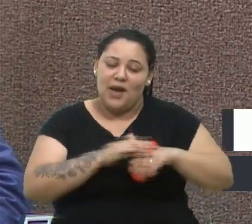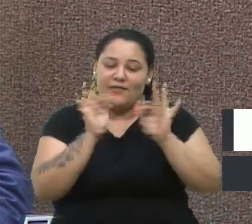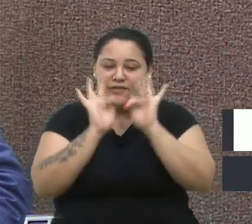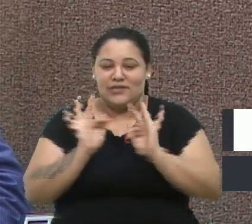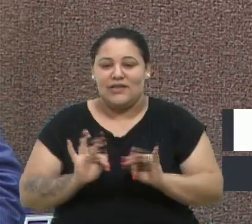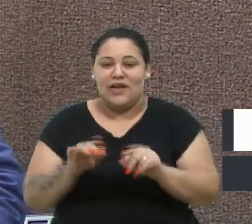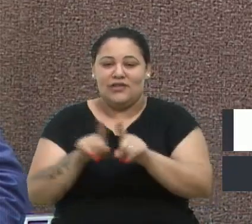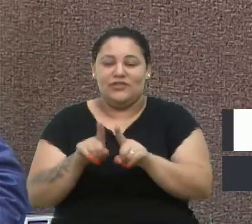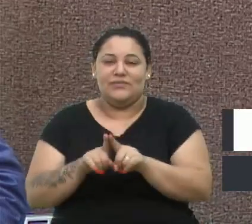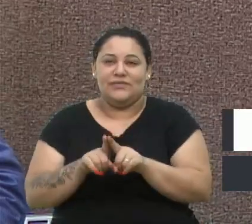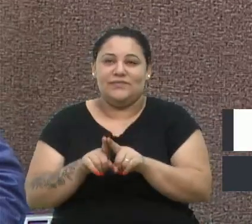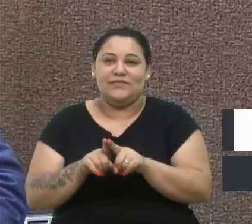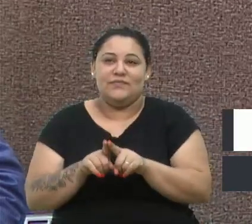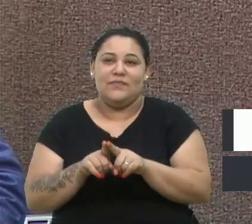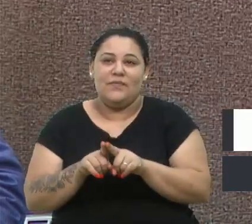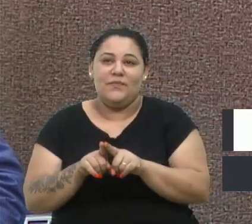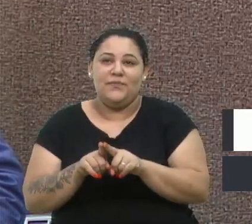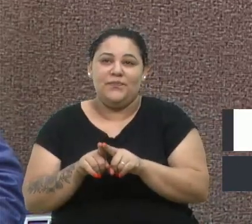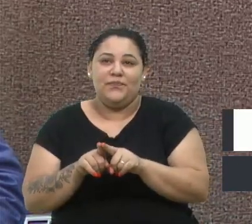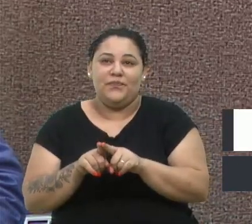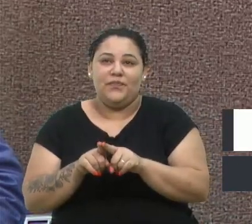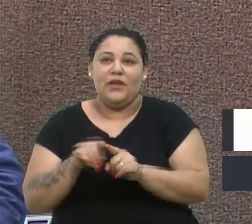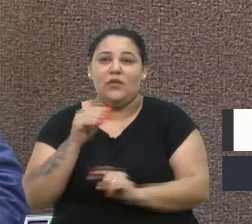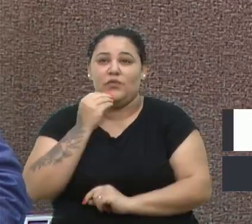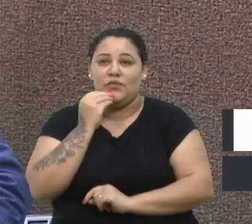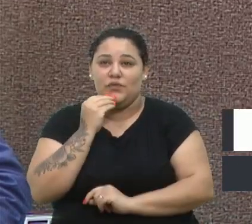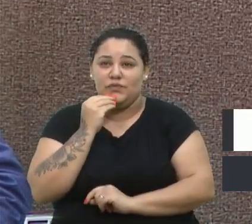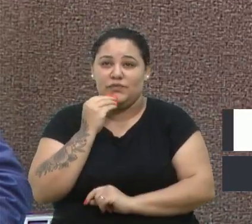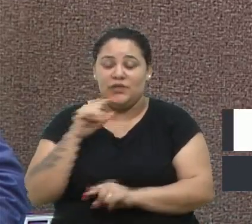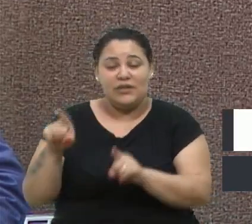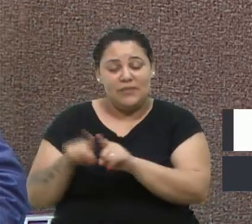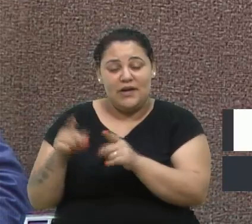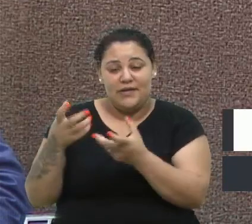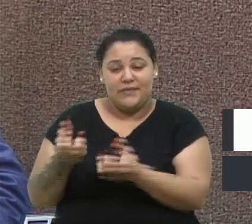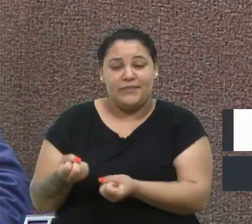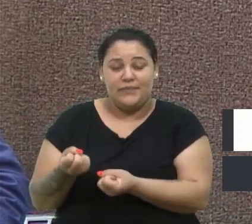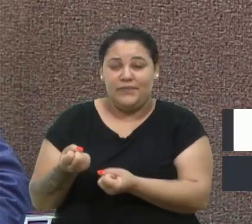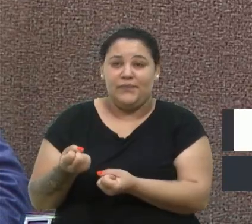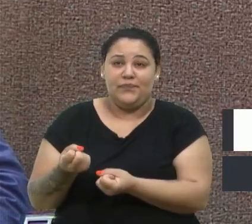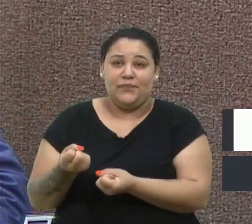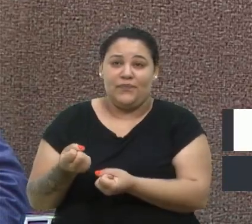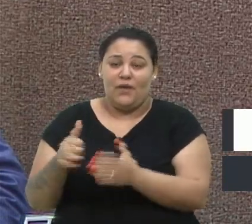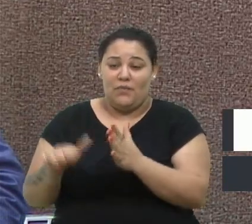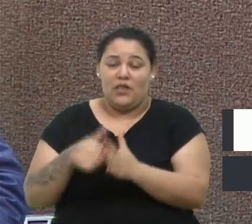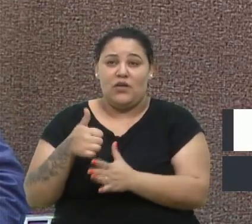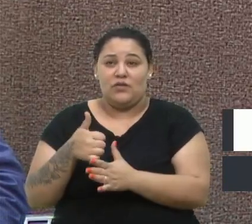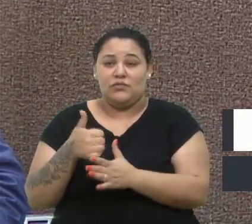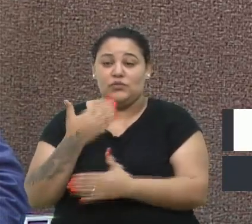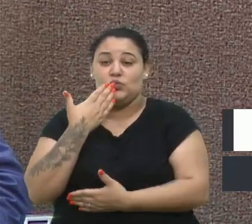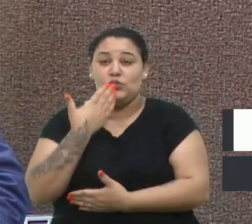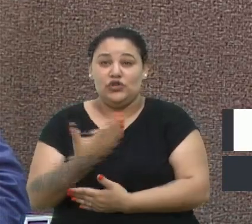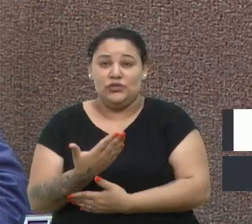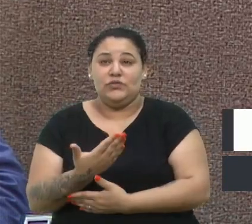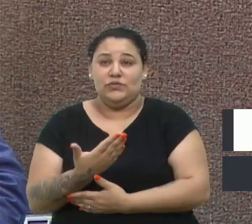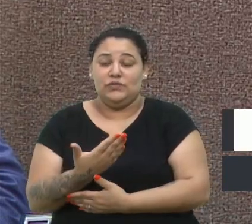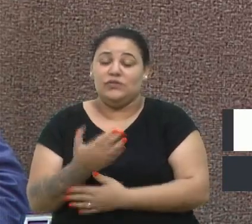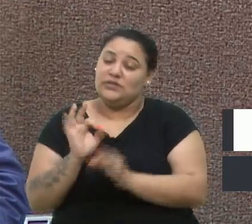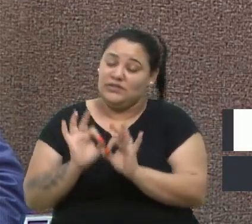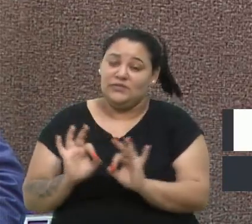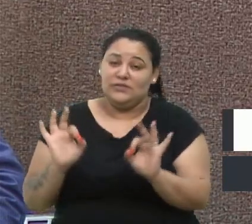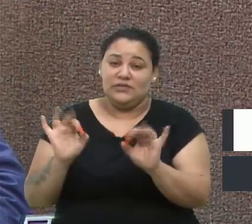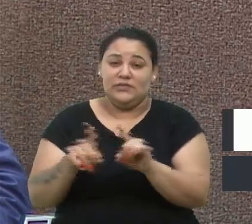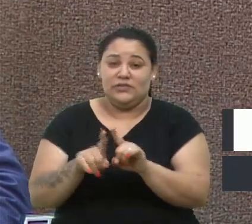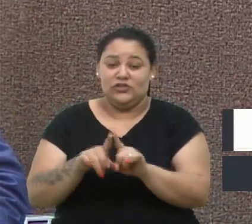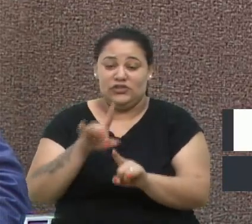mais de felicidade e também, né, se contemplasse um pouco aquele pedido, que era um pedido simples, de ter